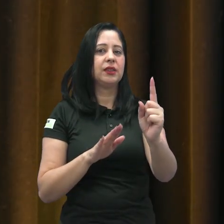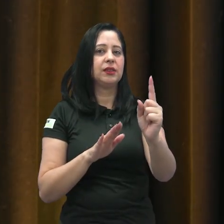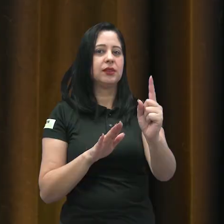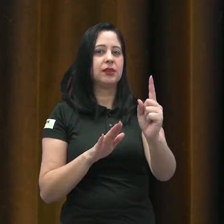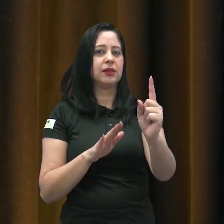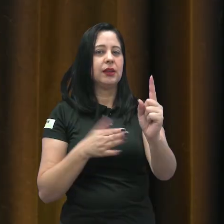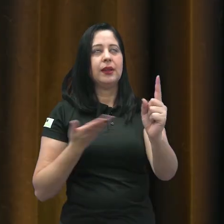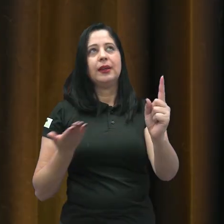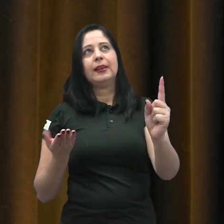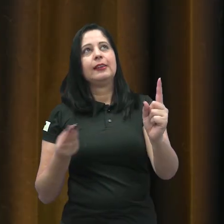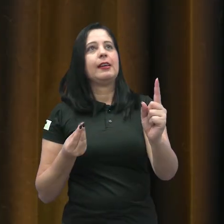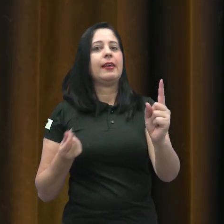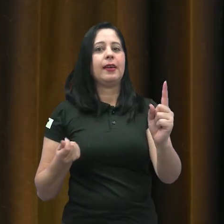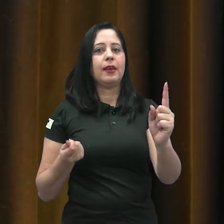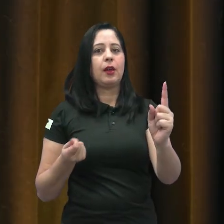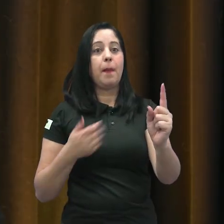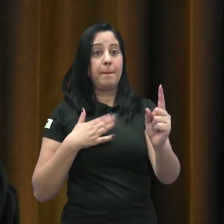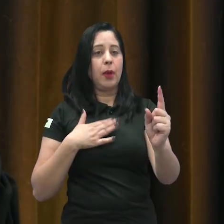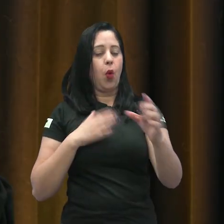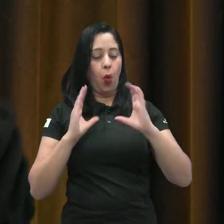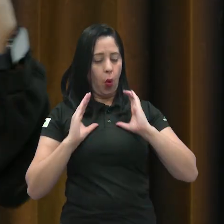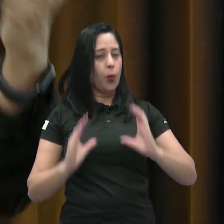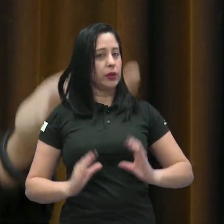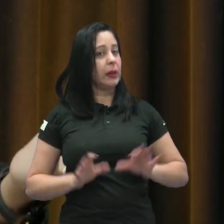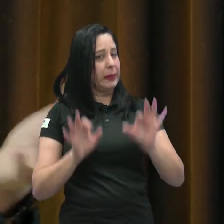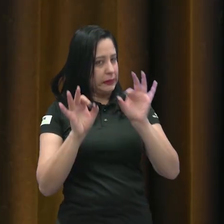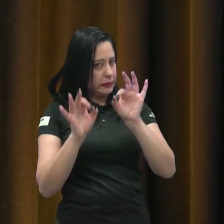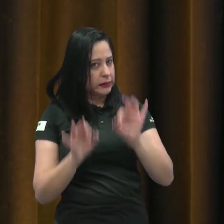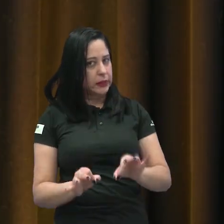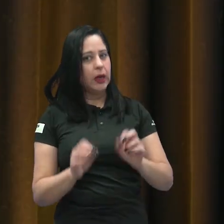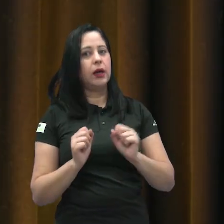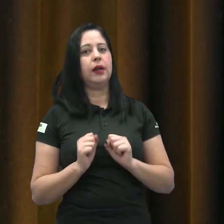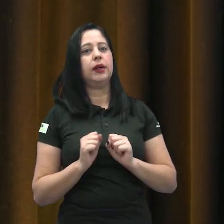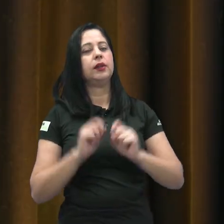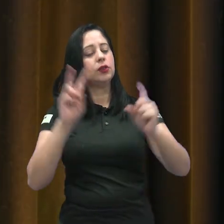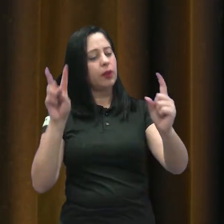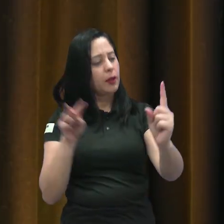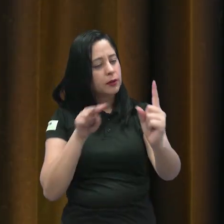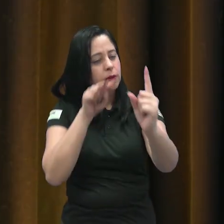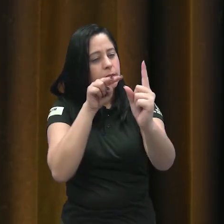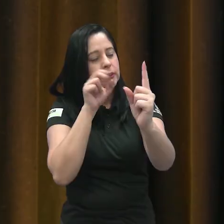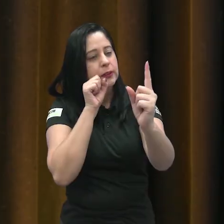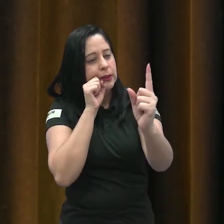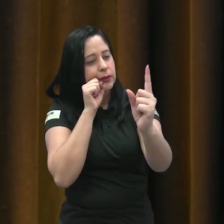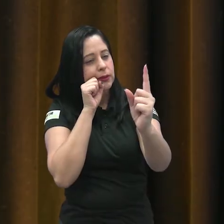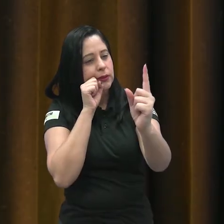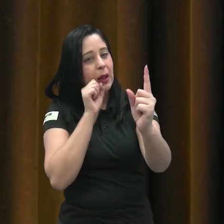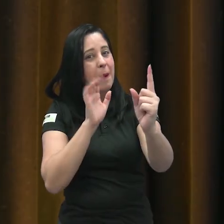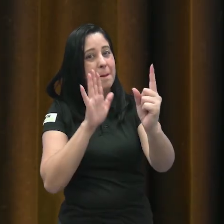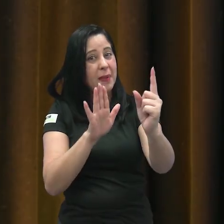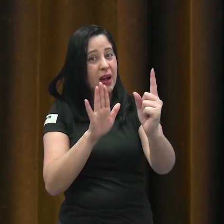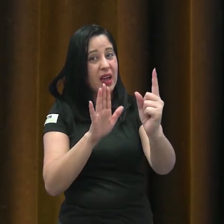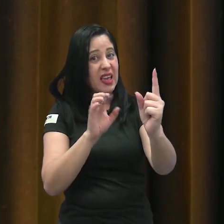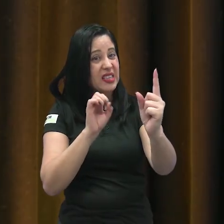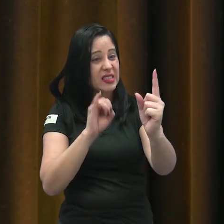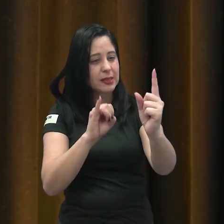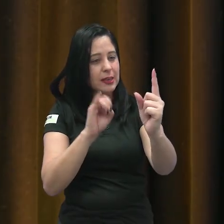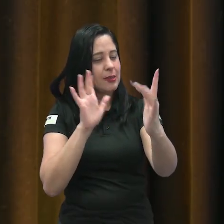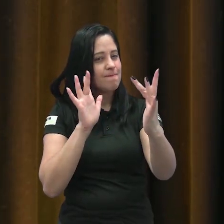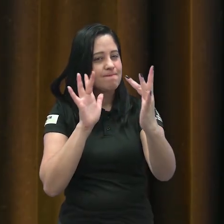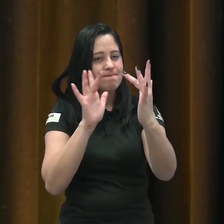comportamento mais correto, você pode estar olhando para a pessoa, né? Mas se você não estiver